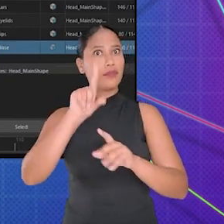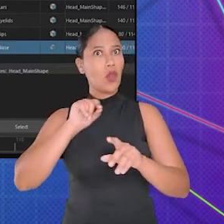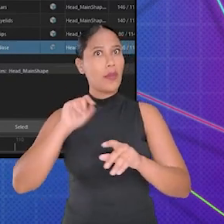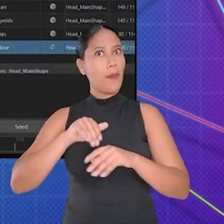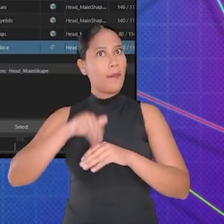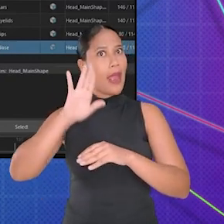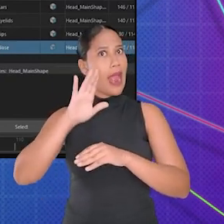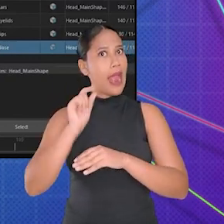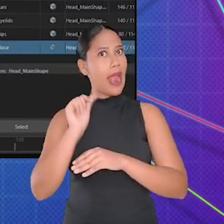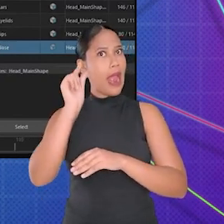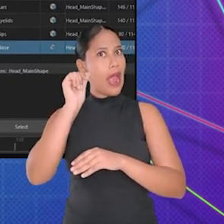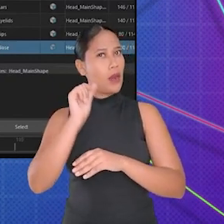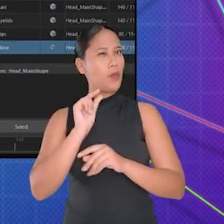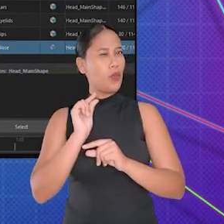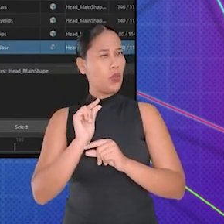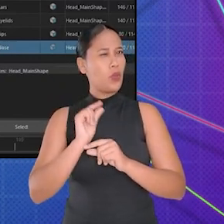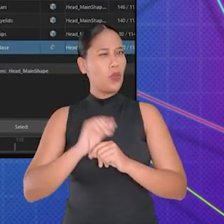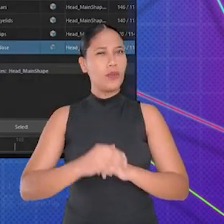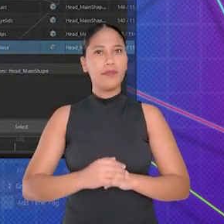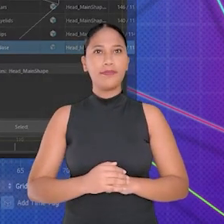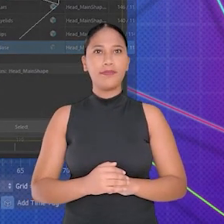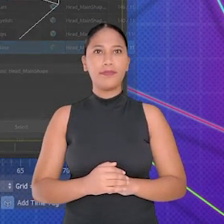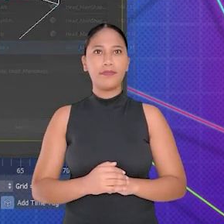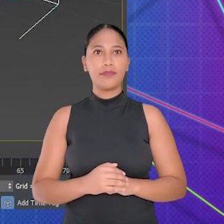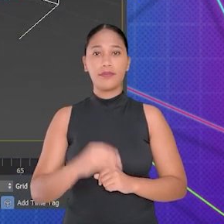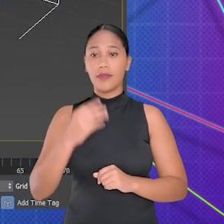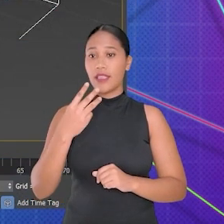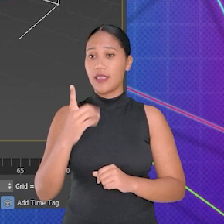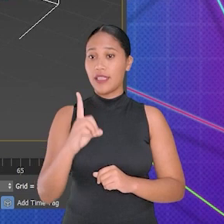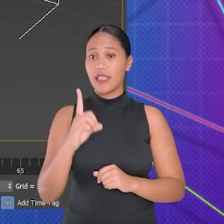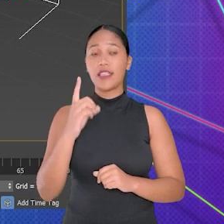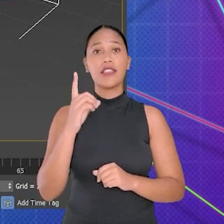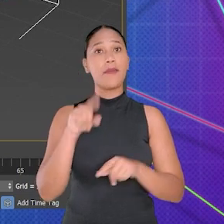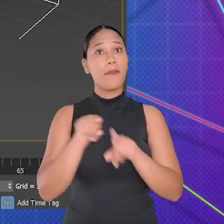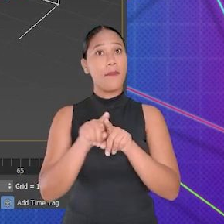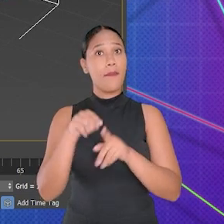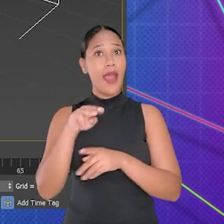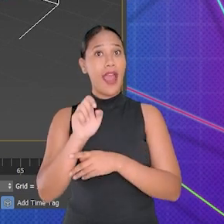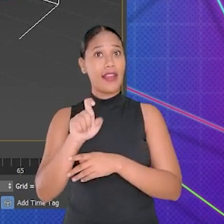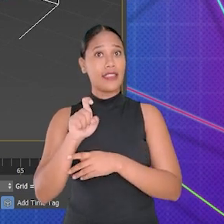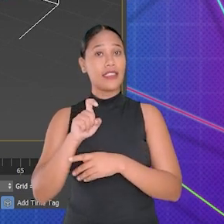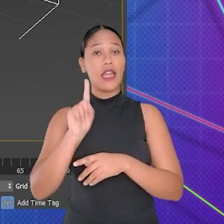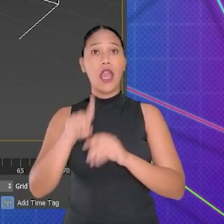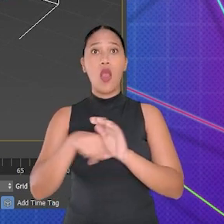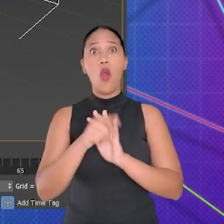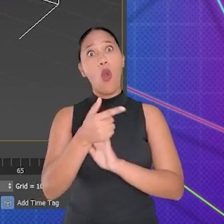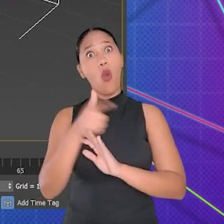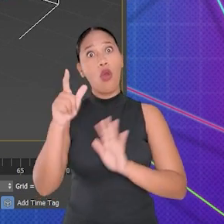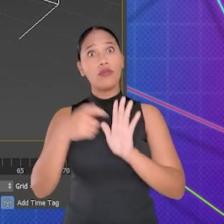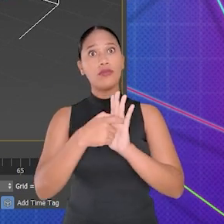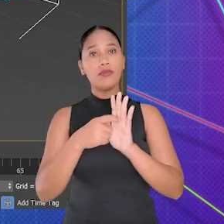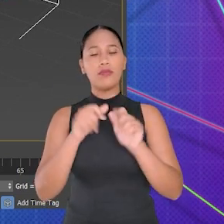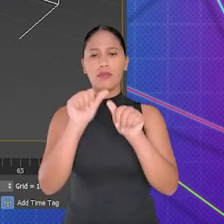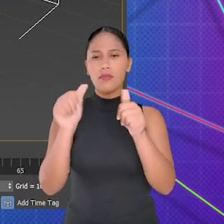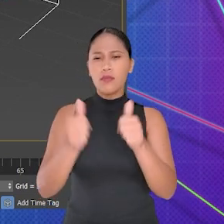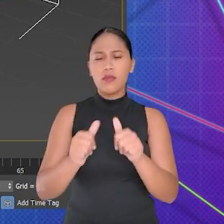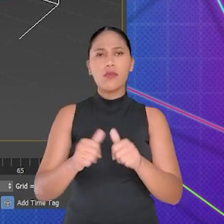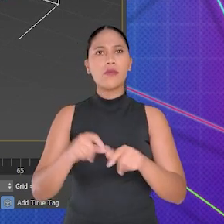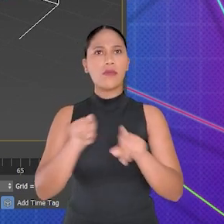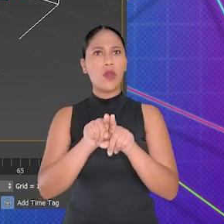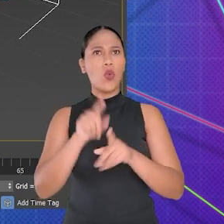entanto, é uma opção mais cara do que outras alternativas. O 3D Max, também da Autodesk, é outro software de modelagem